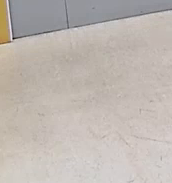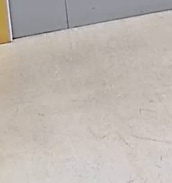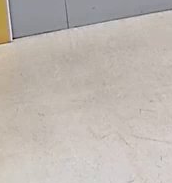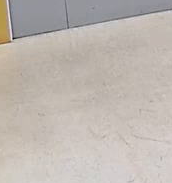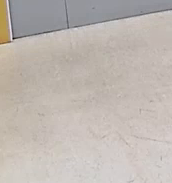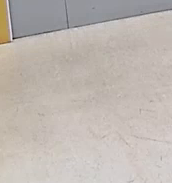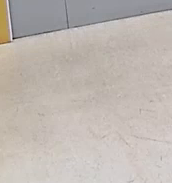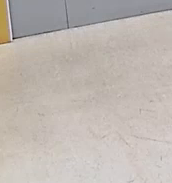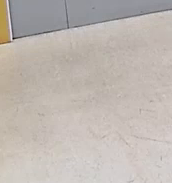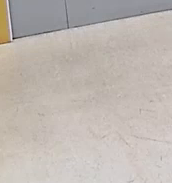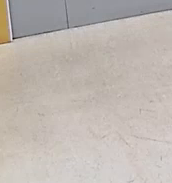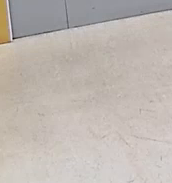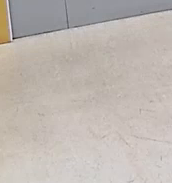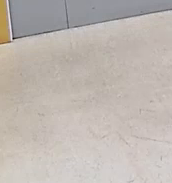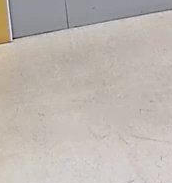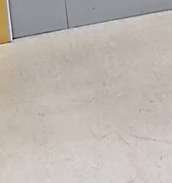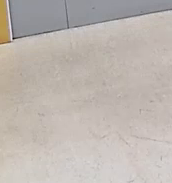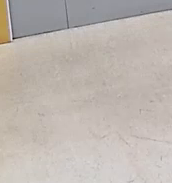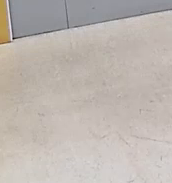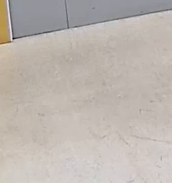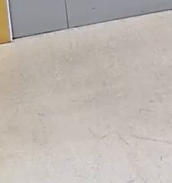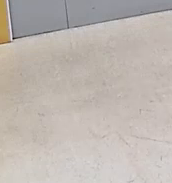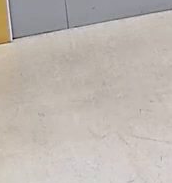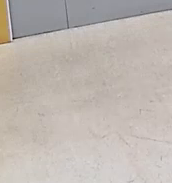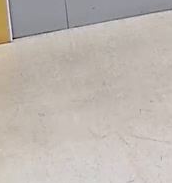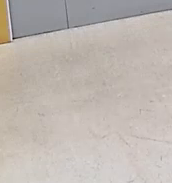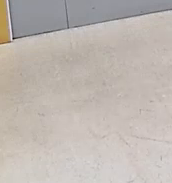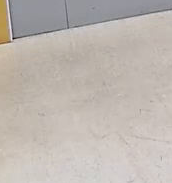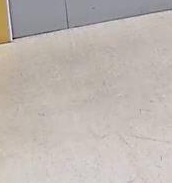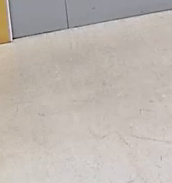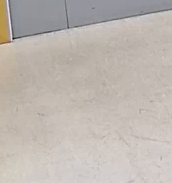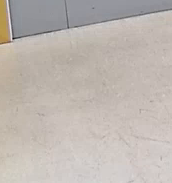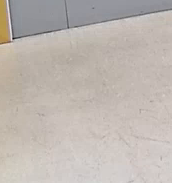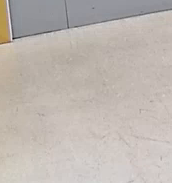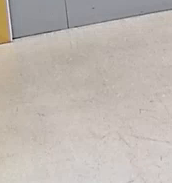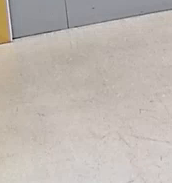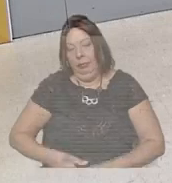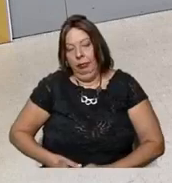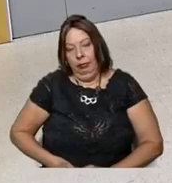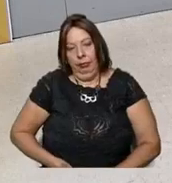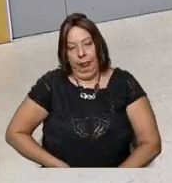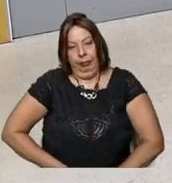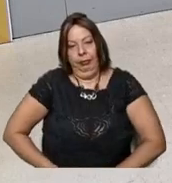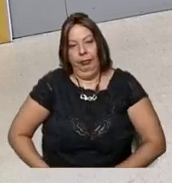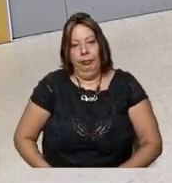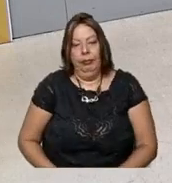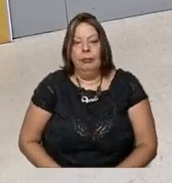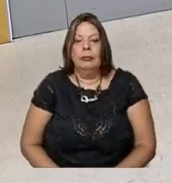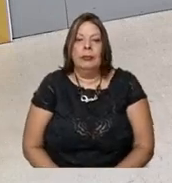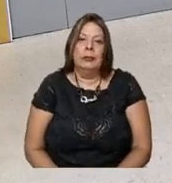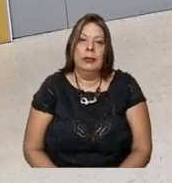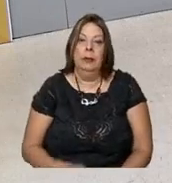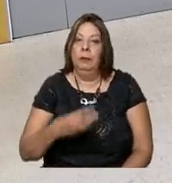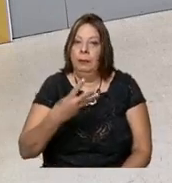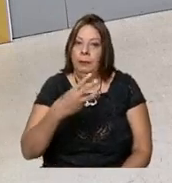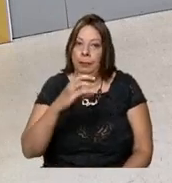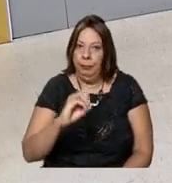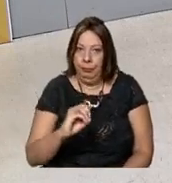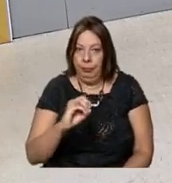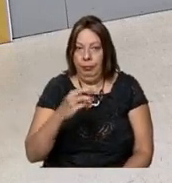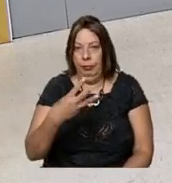3 sorteado, sorteado também, número 30. 30, 30, vai marcando,